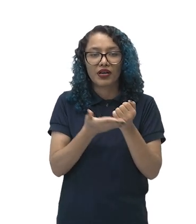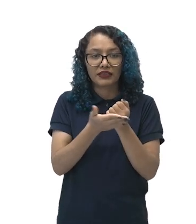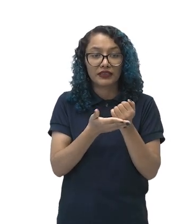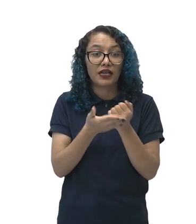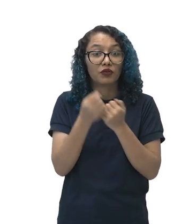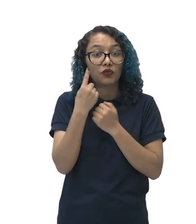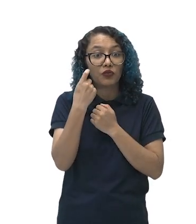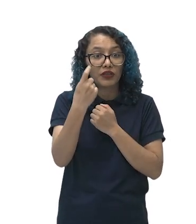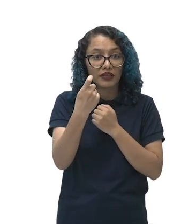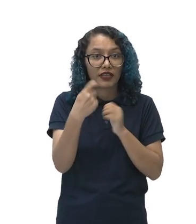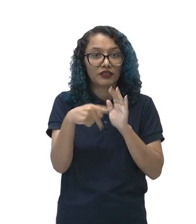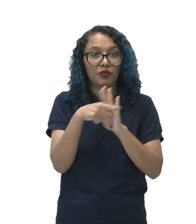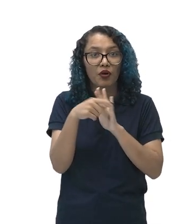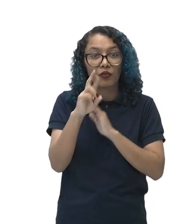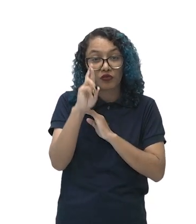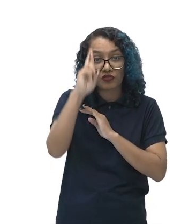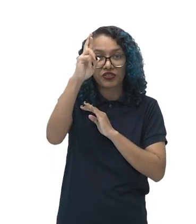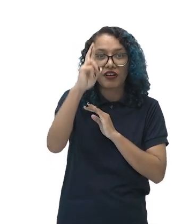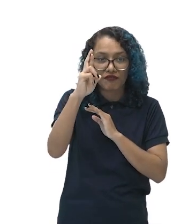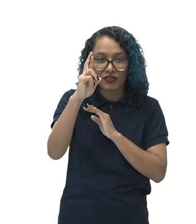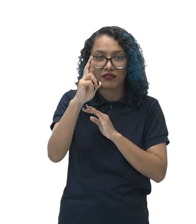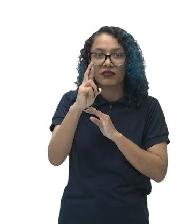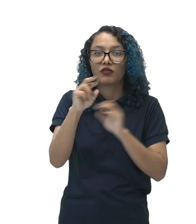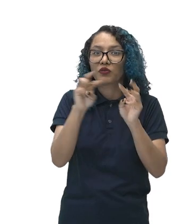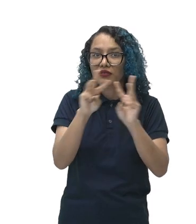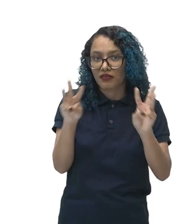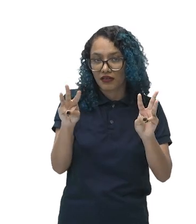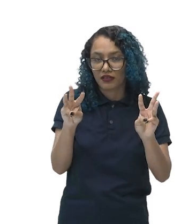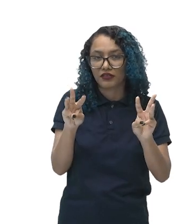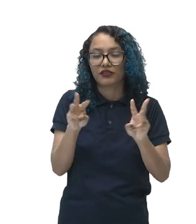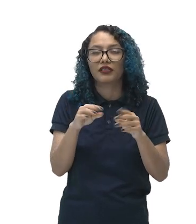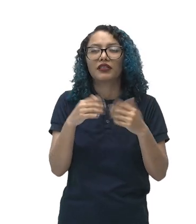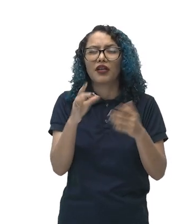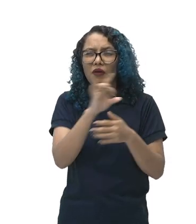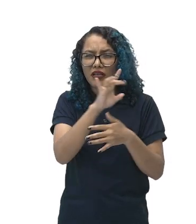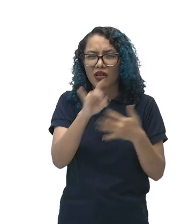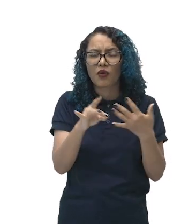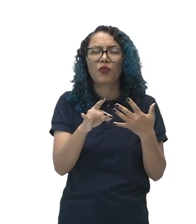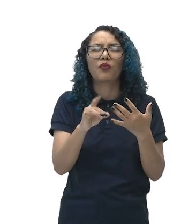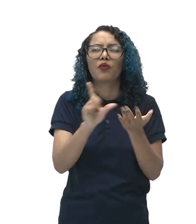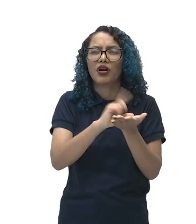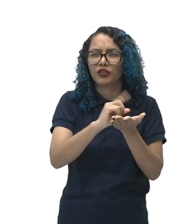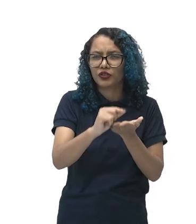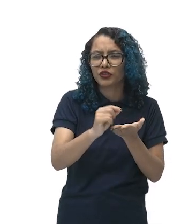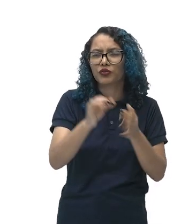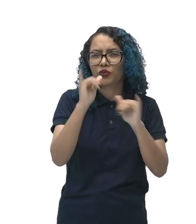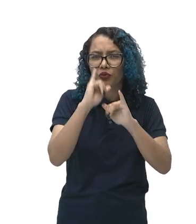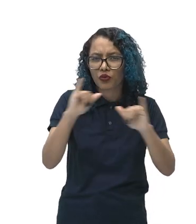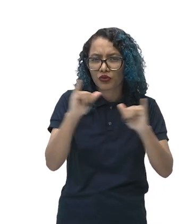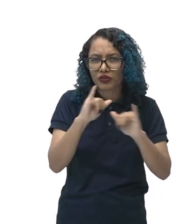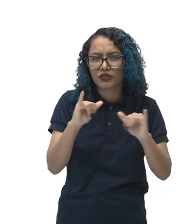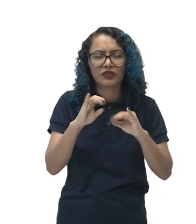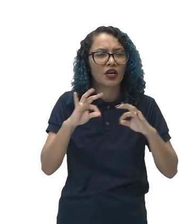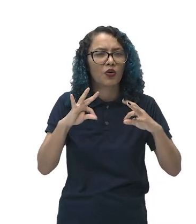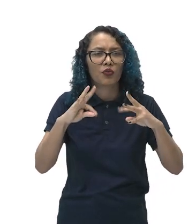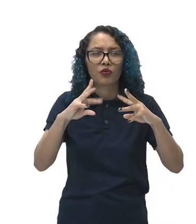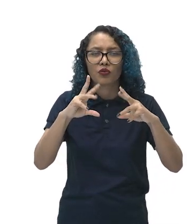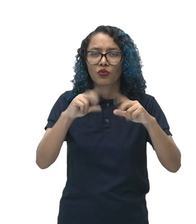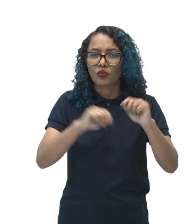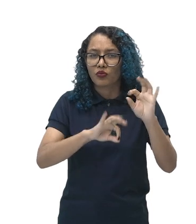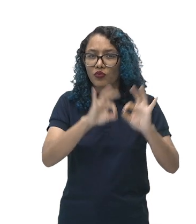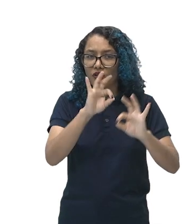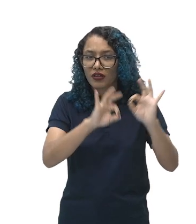o meio comunicativo. Então, cada um deles, a notícia, o artigo de opinião, eles são organizados